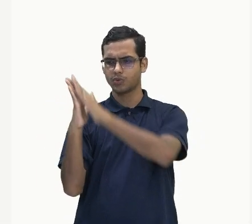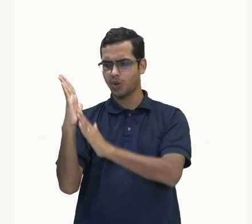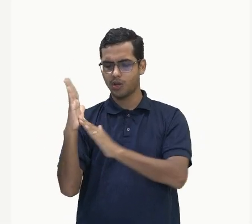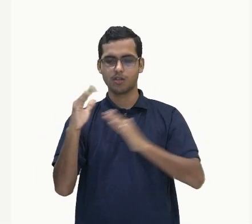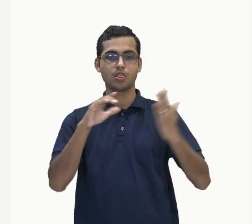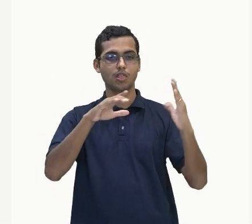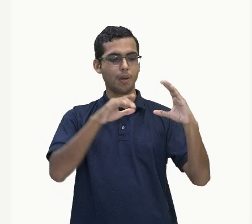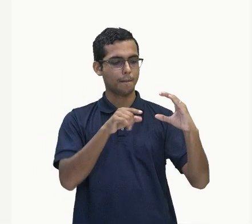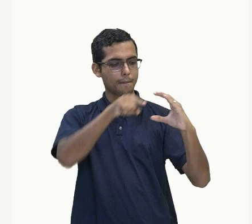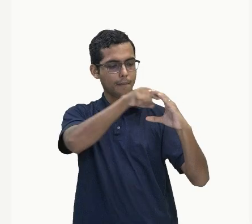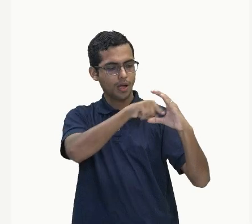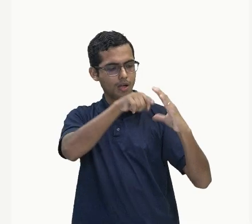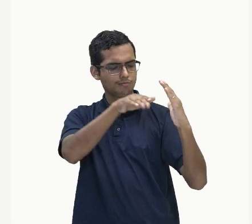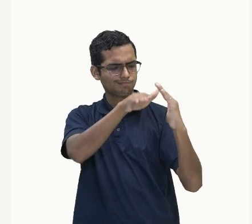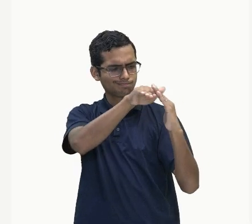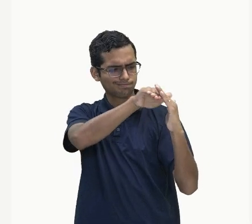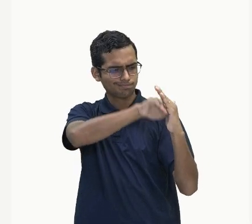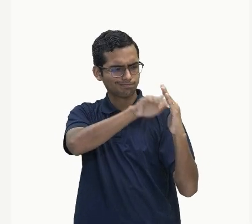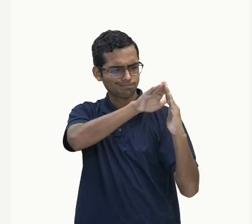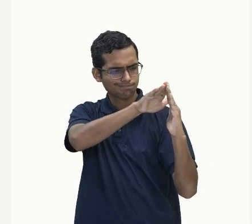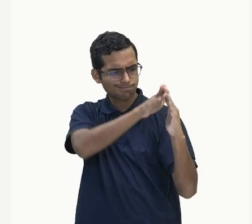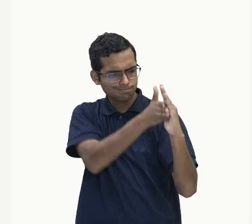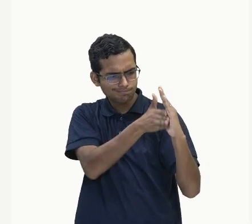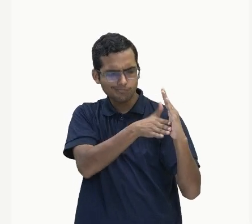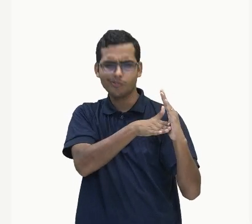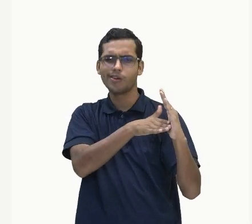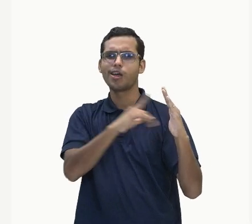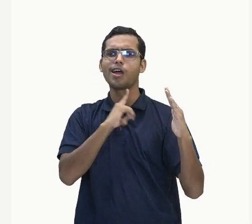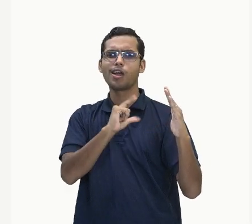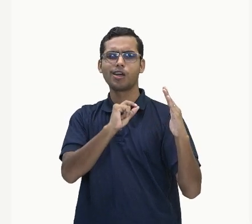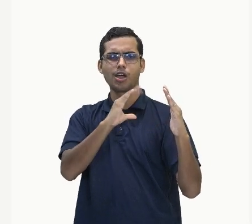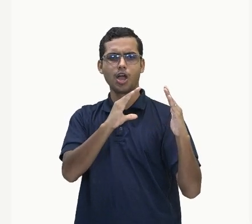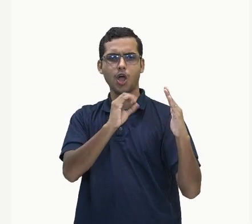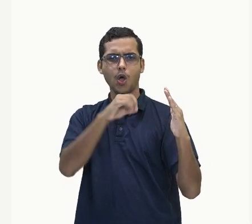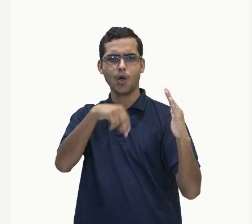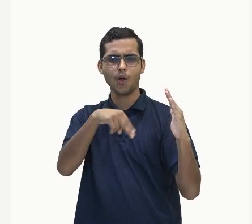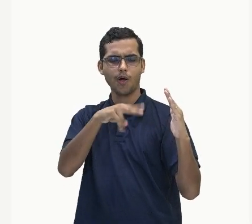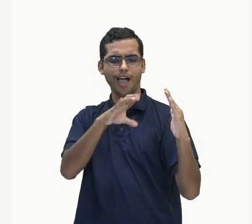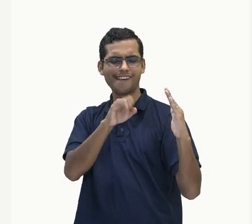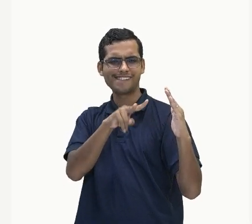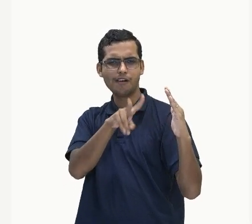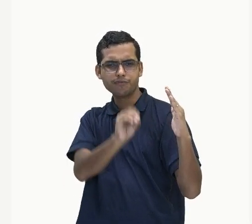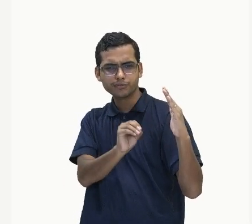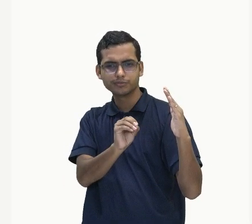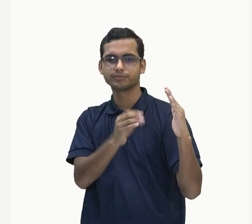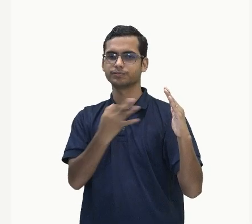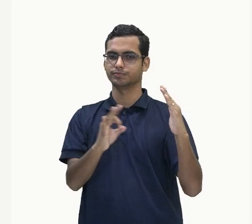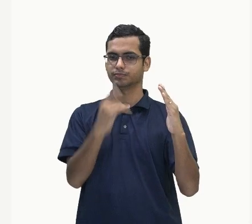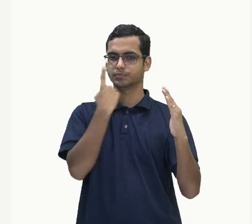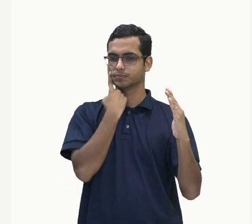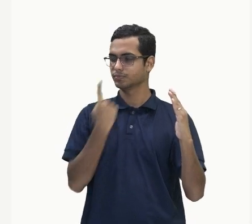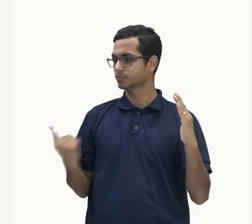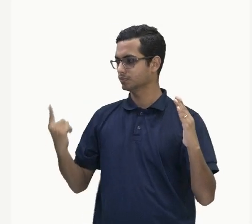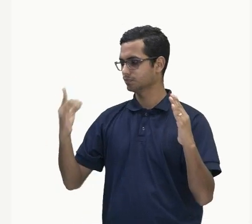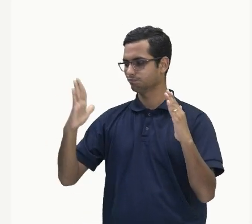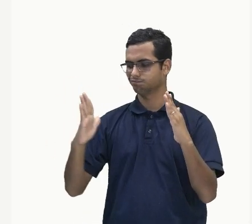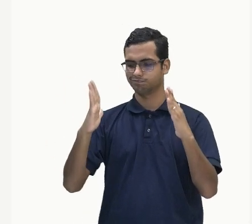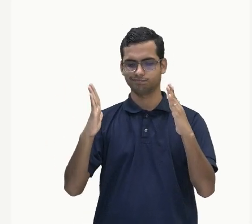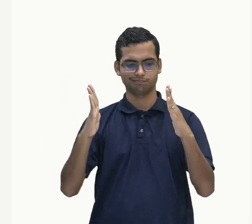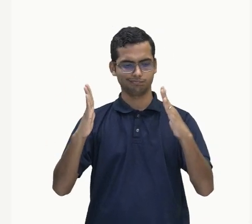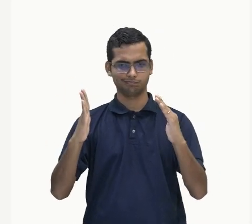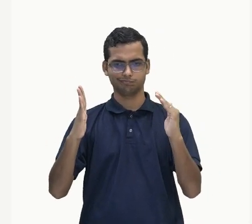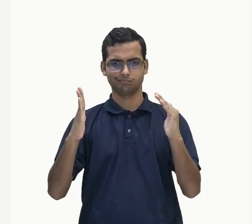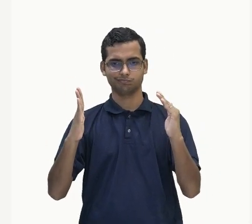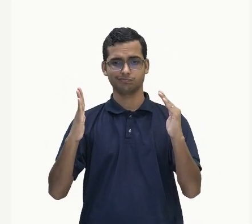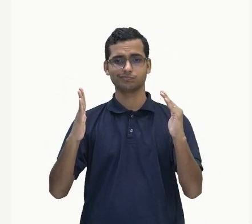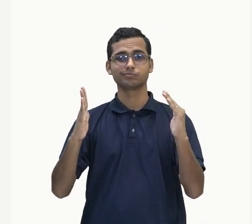superfície refletiva for considerada for a interna, o espelho é chamado de côncavo. Já nos